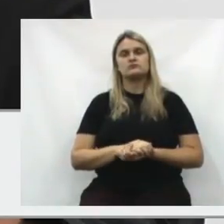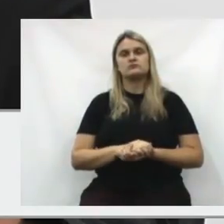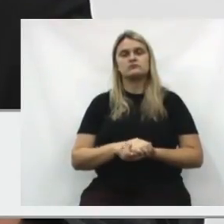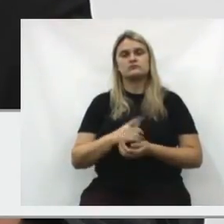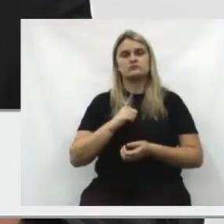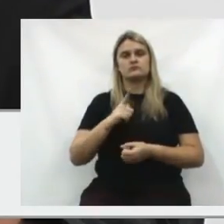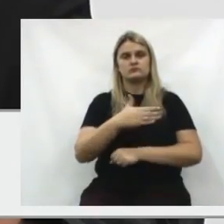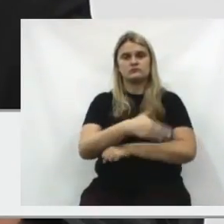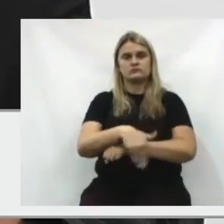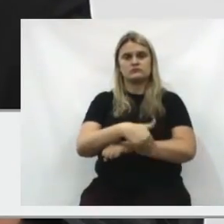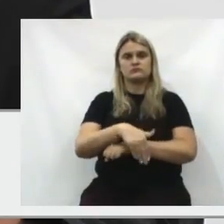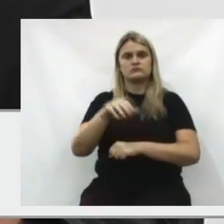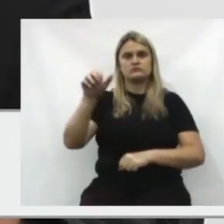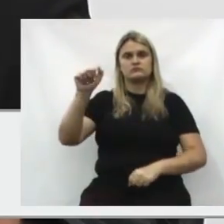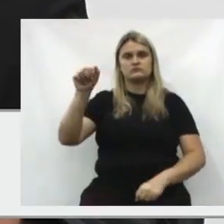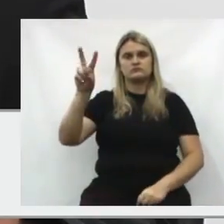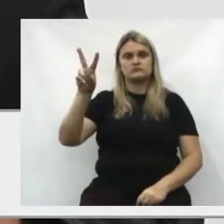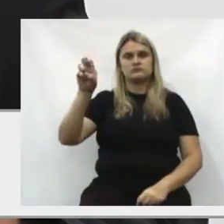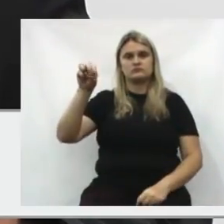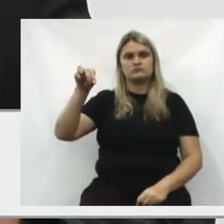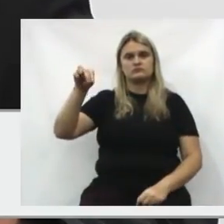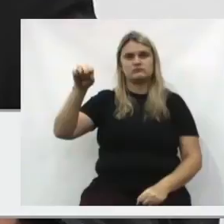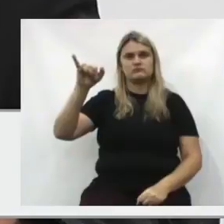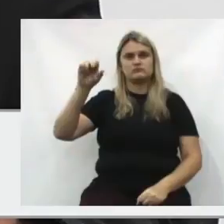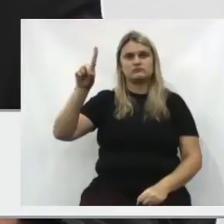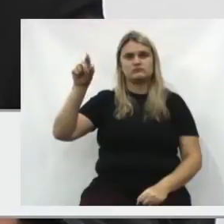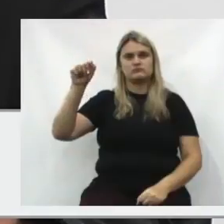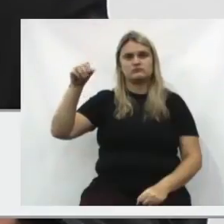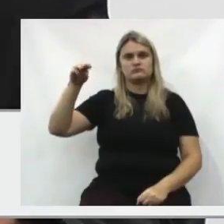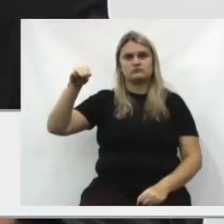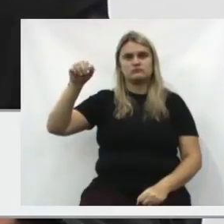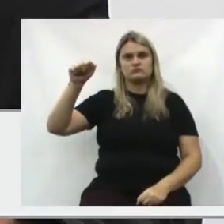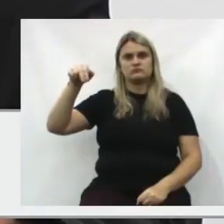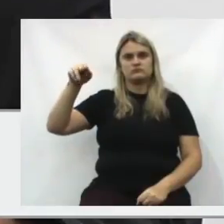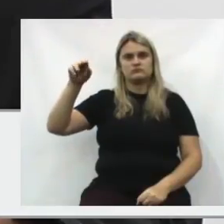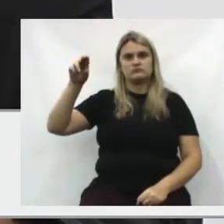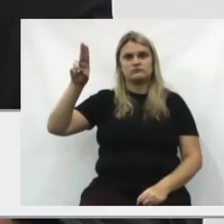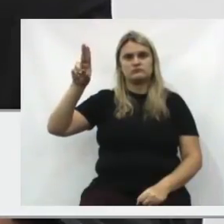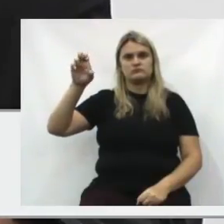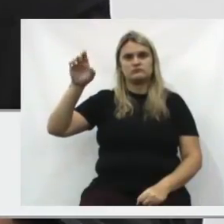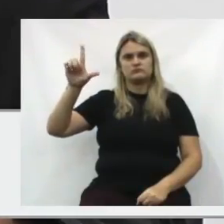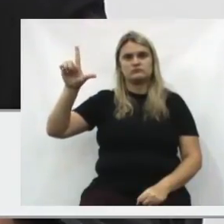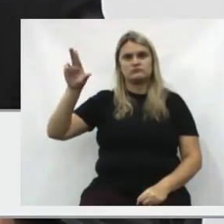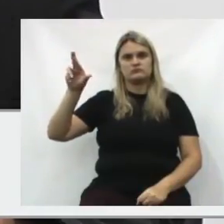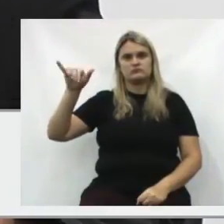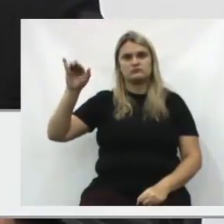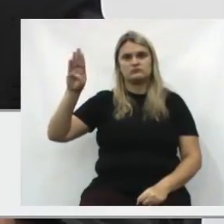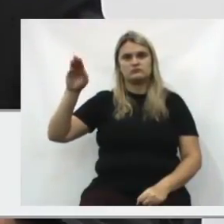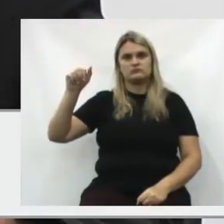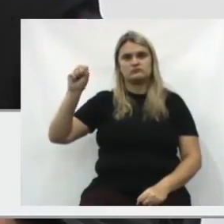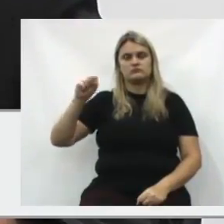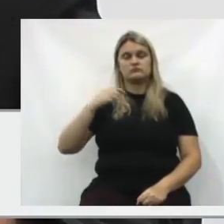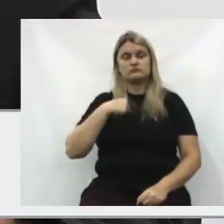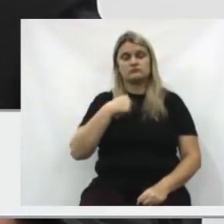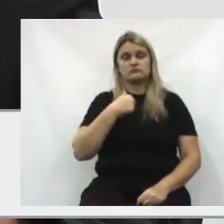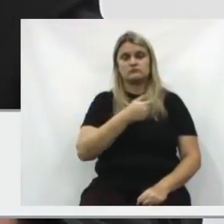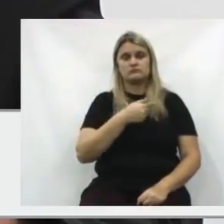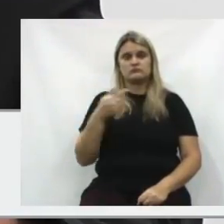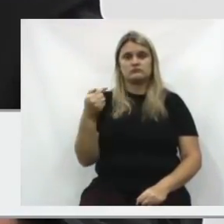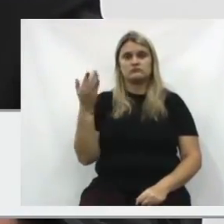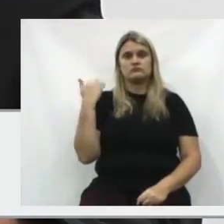encontra a Manoel Ribas, né? E nós temos vários questionamentos, como eu